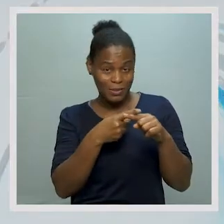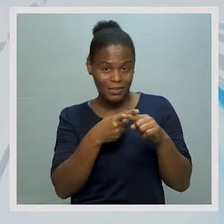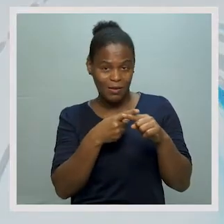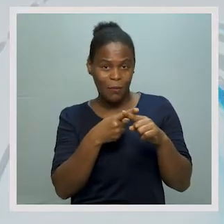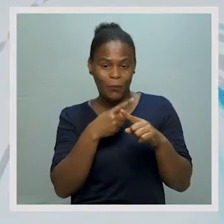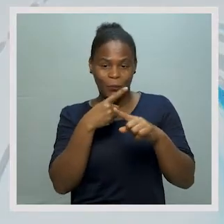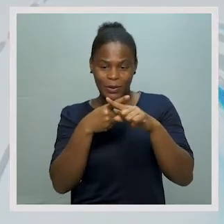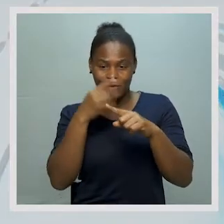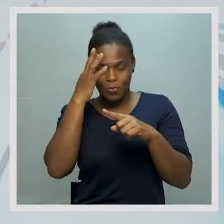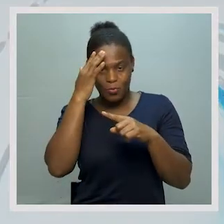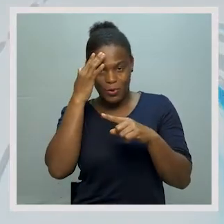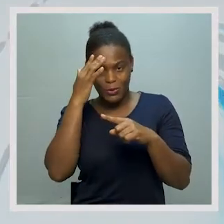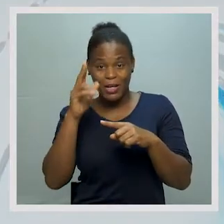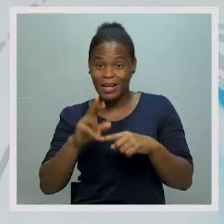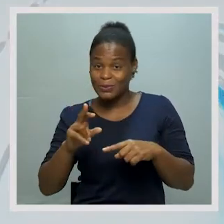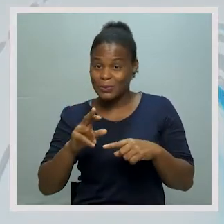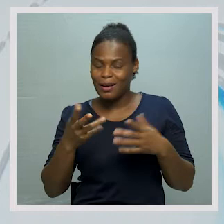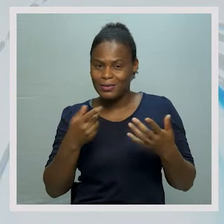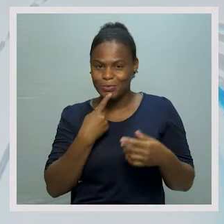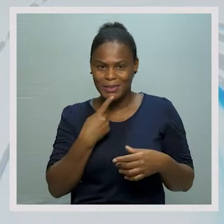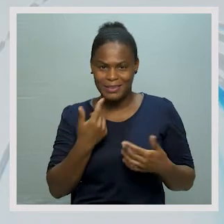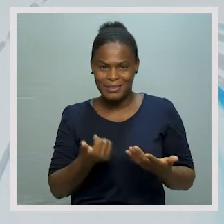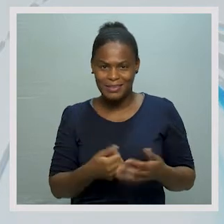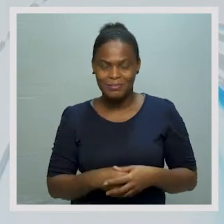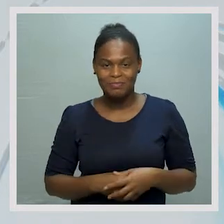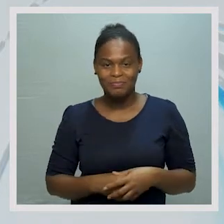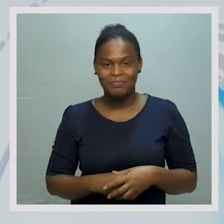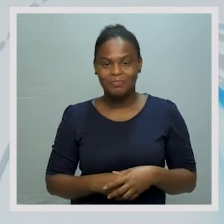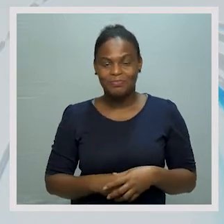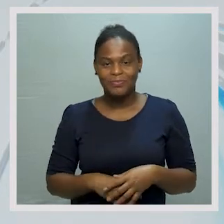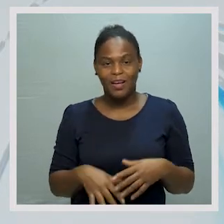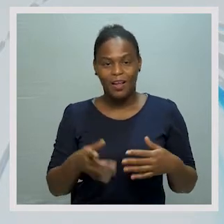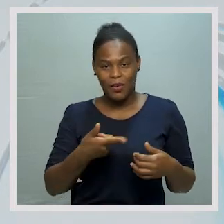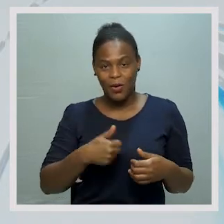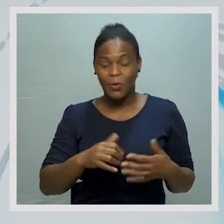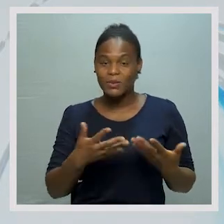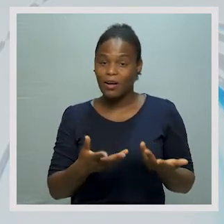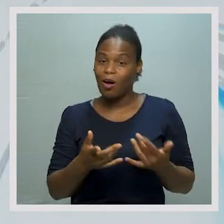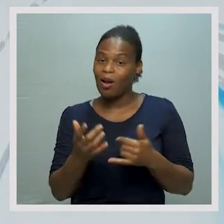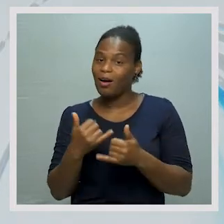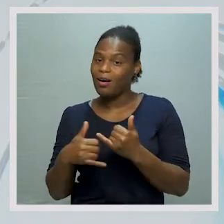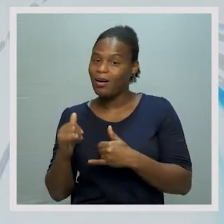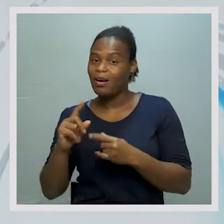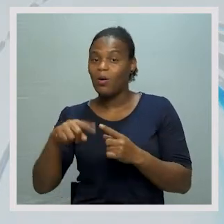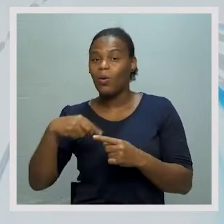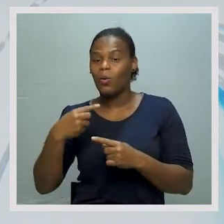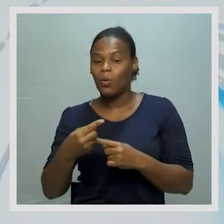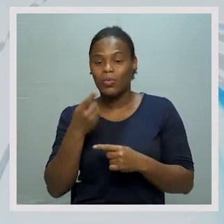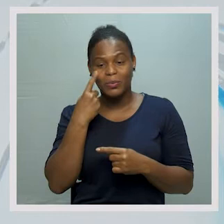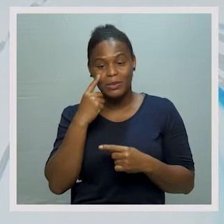de números racionais? Então, vamos passar a